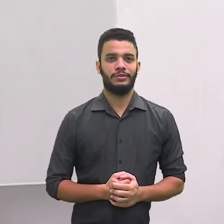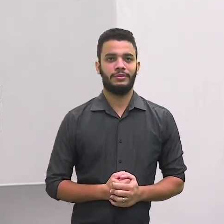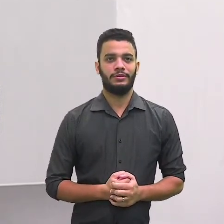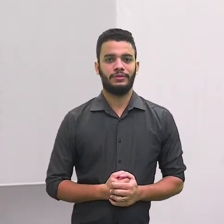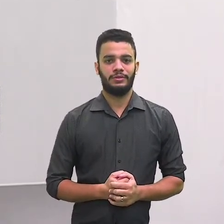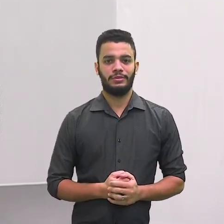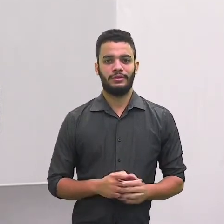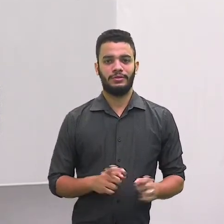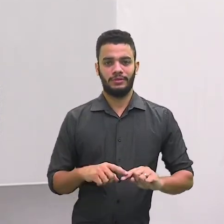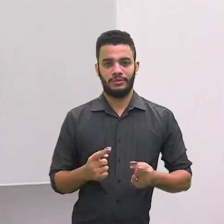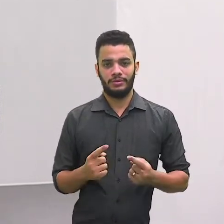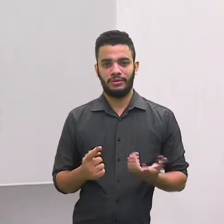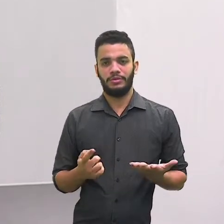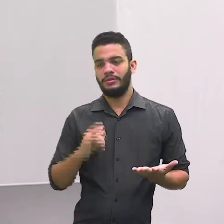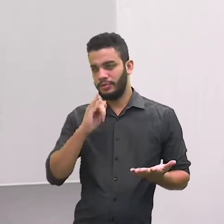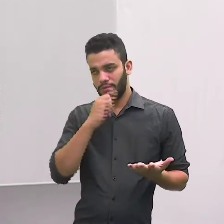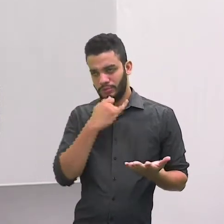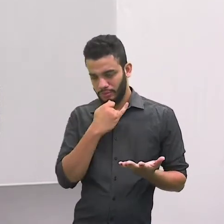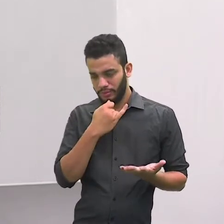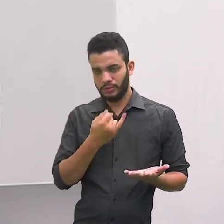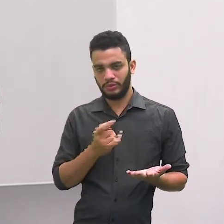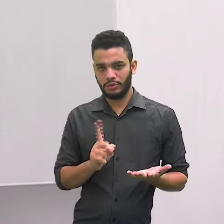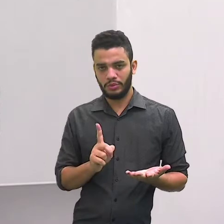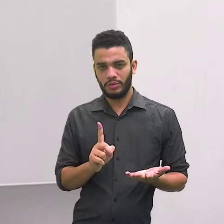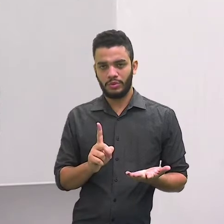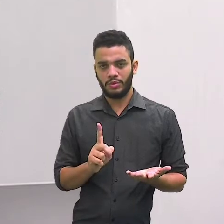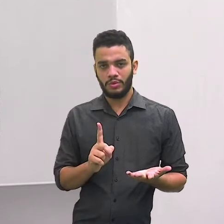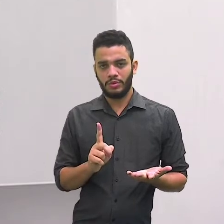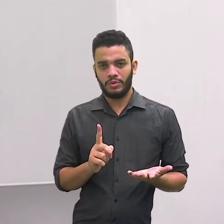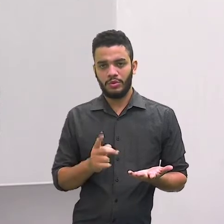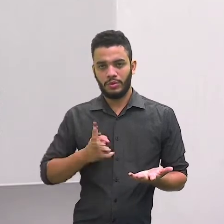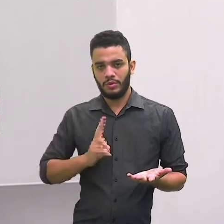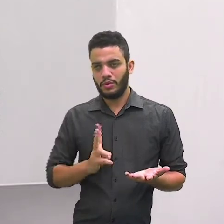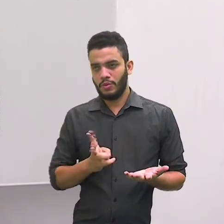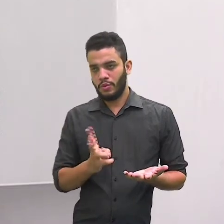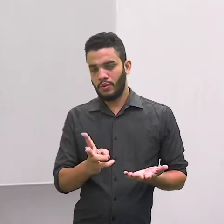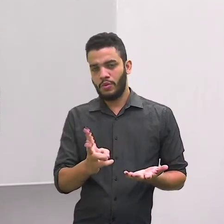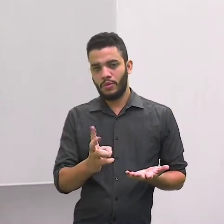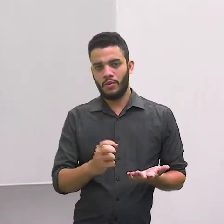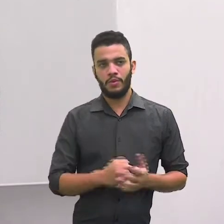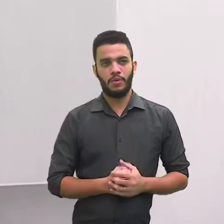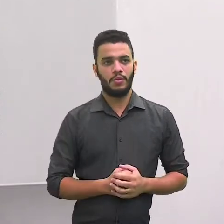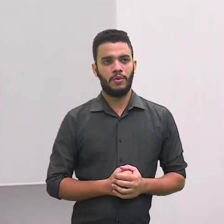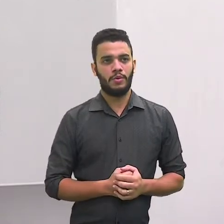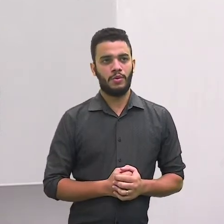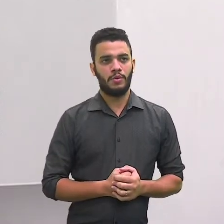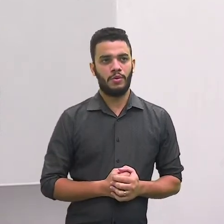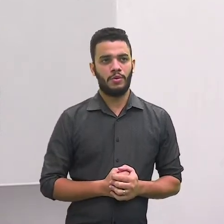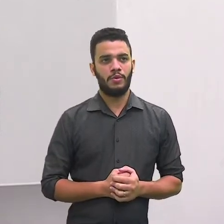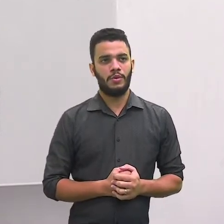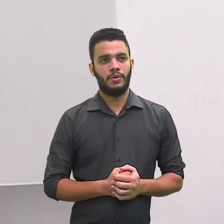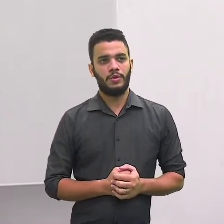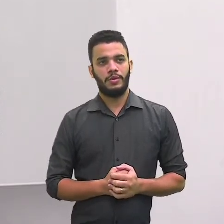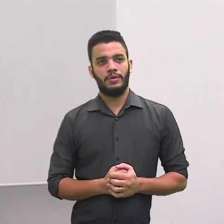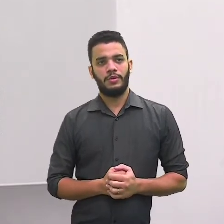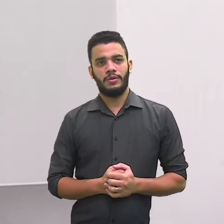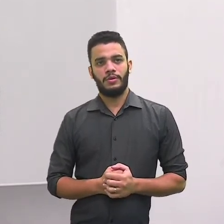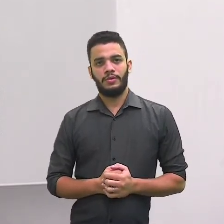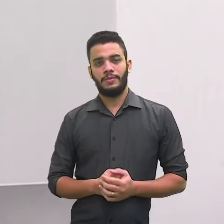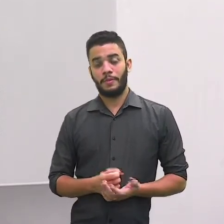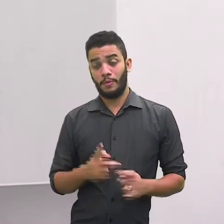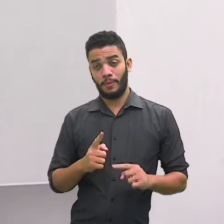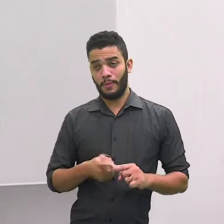Mas não desanima, você está indo muito bem, tá? Continua. Mas você esqueceu de uma